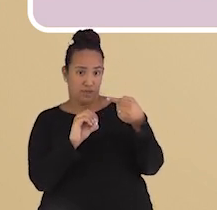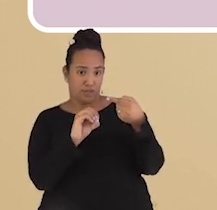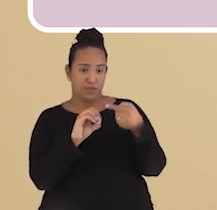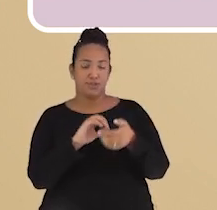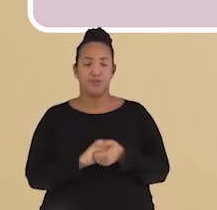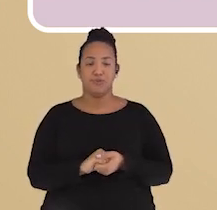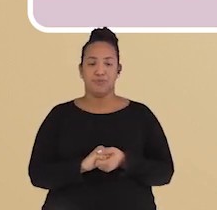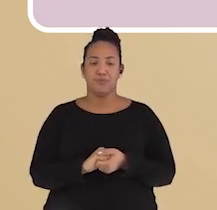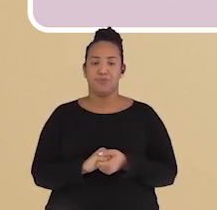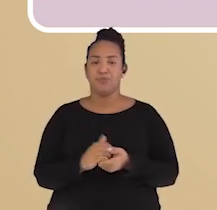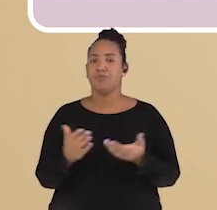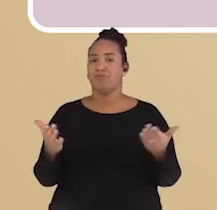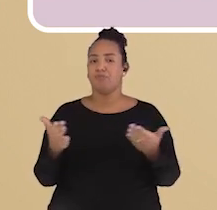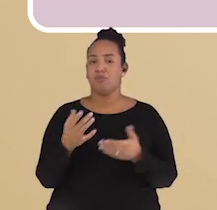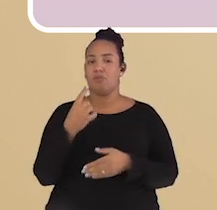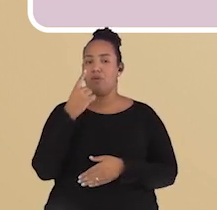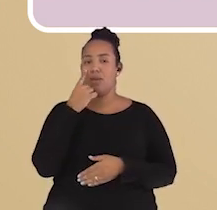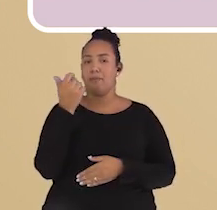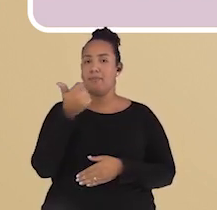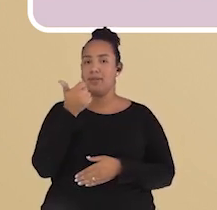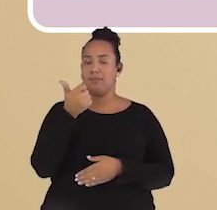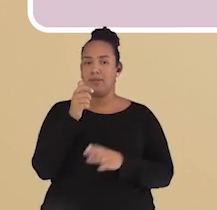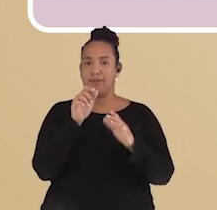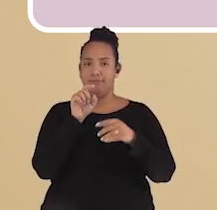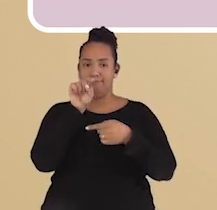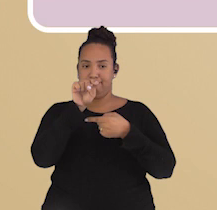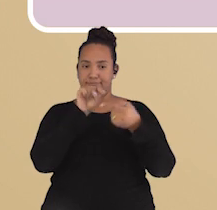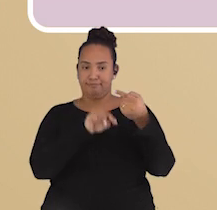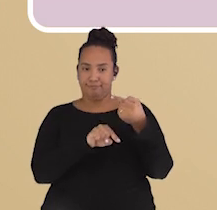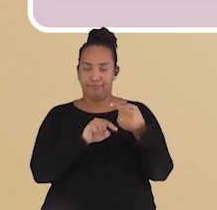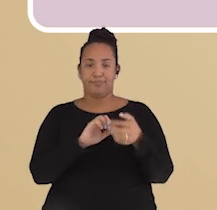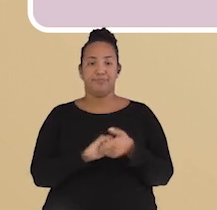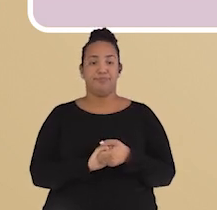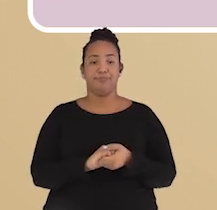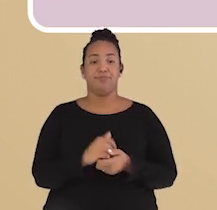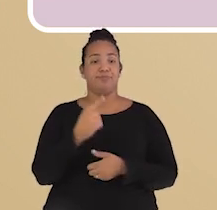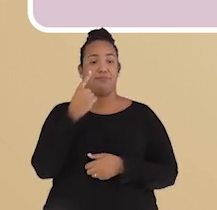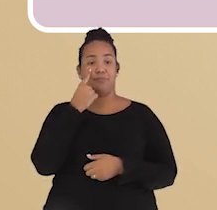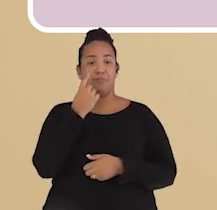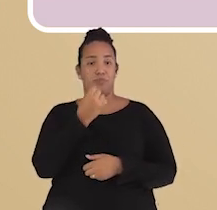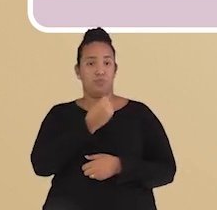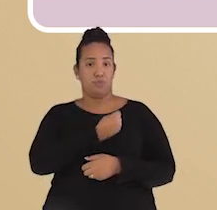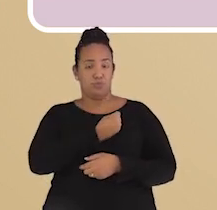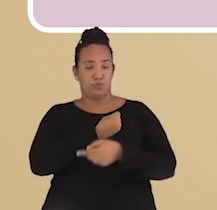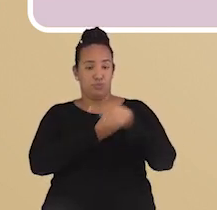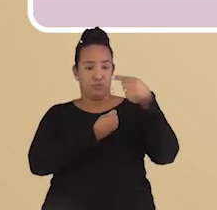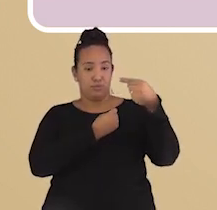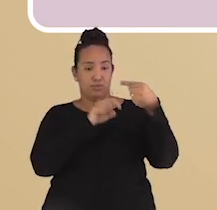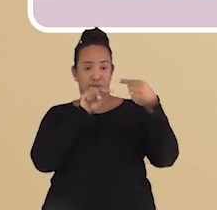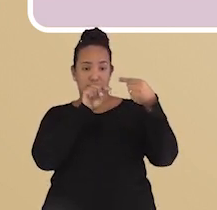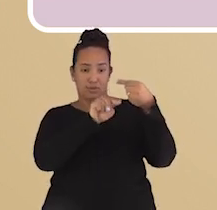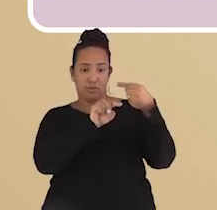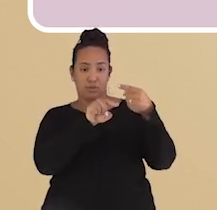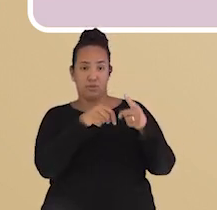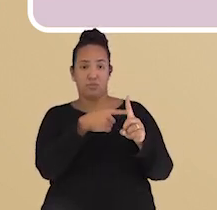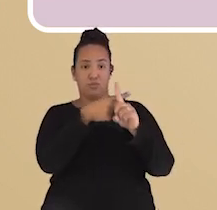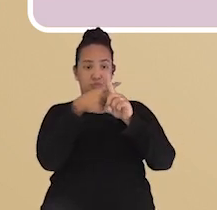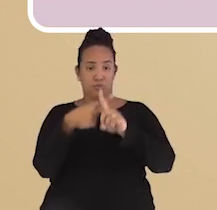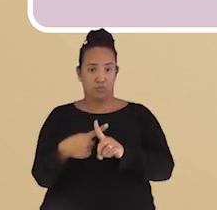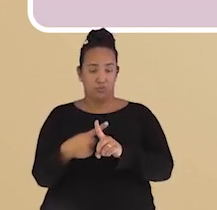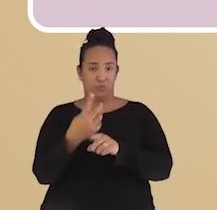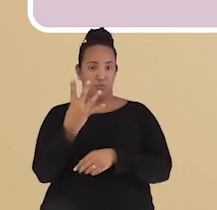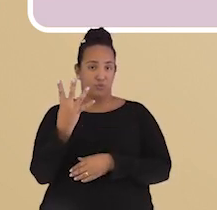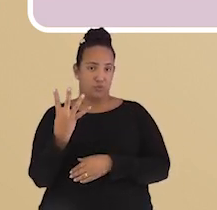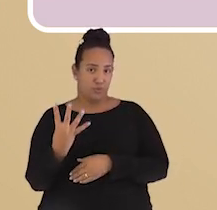observar a primeira fração. Olhando para o denominador, descobrimos que multiplicamos ele por 4